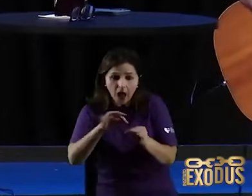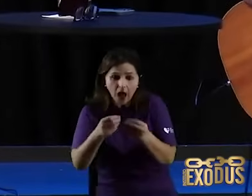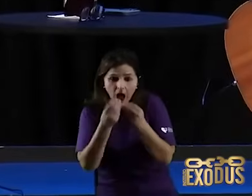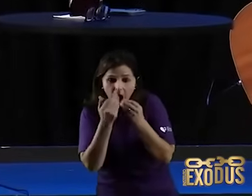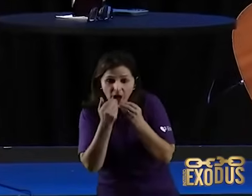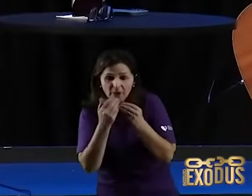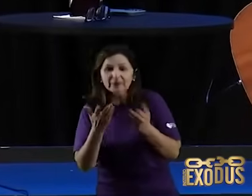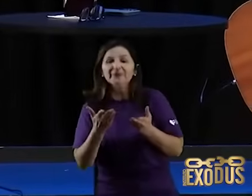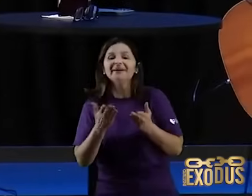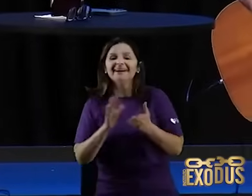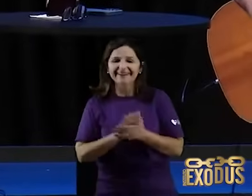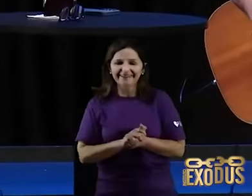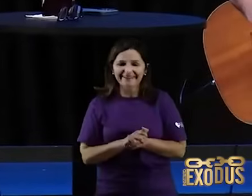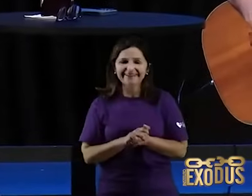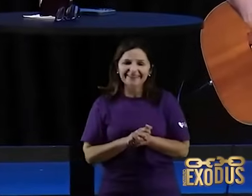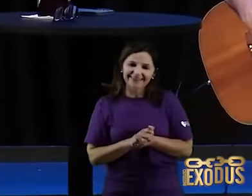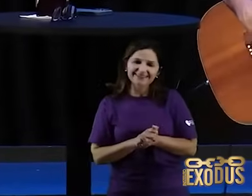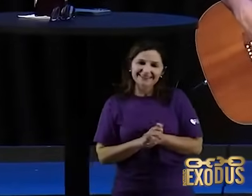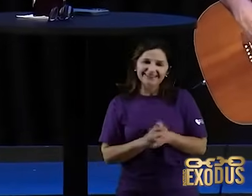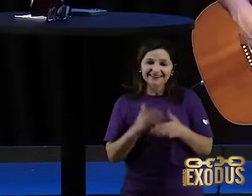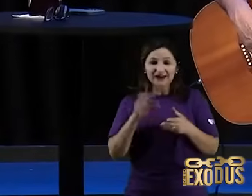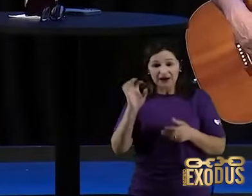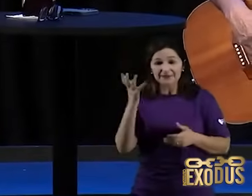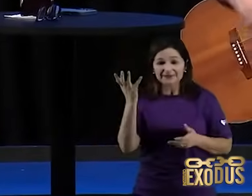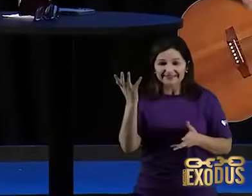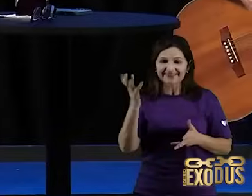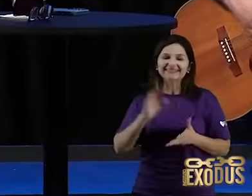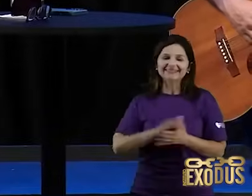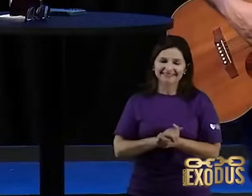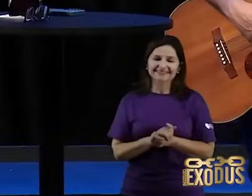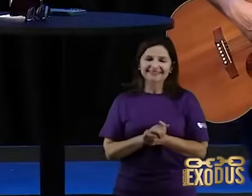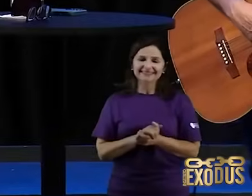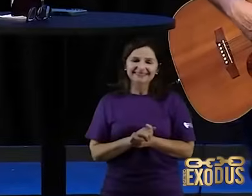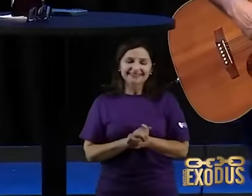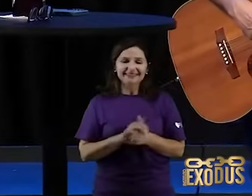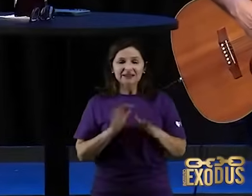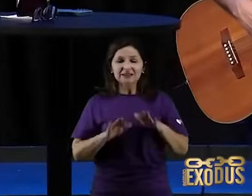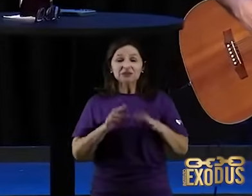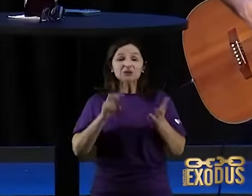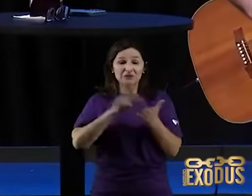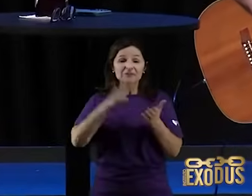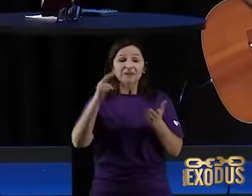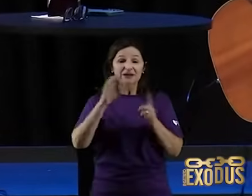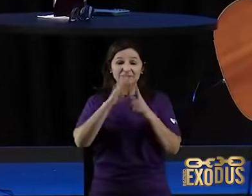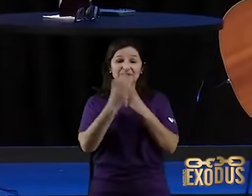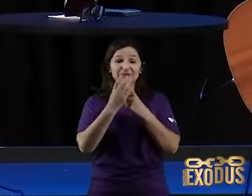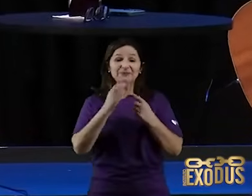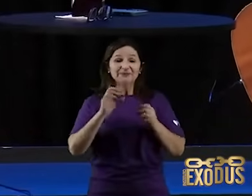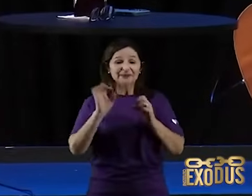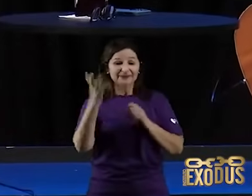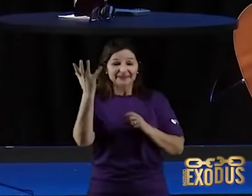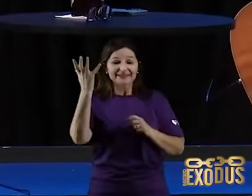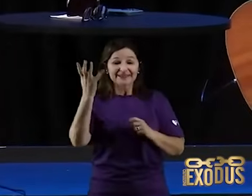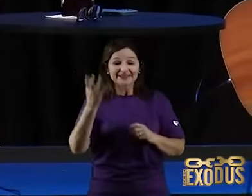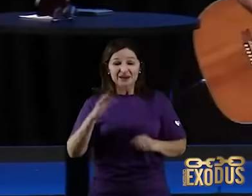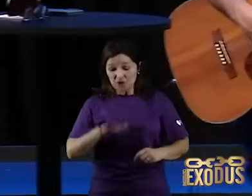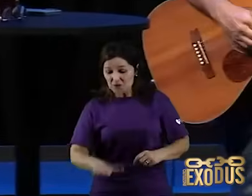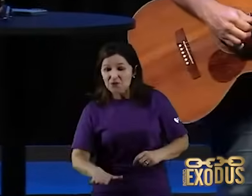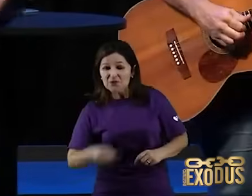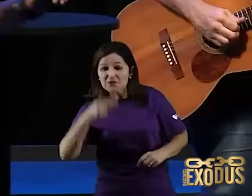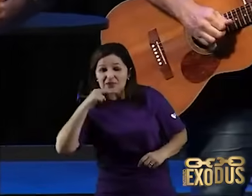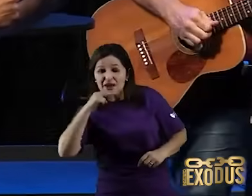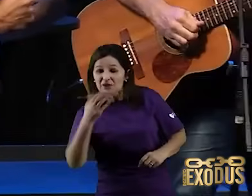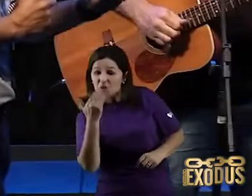quatro pegamos quatro ceias e o meu netinho comeu três não tem problema